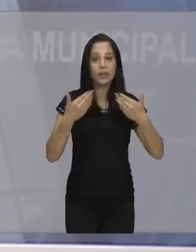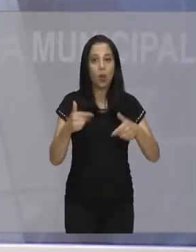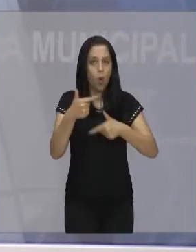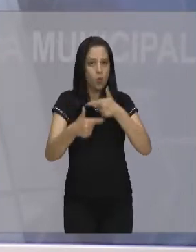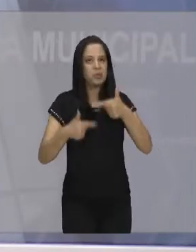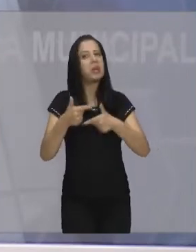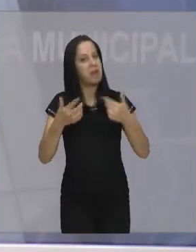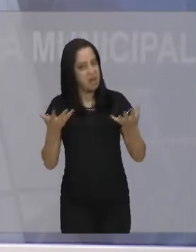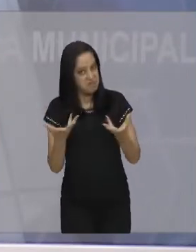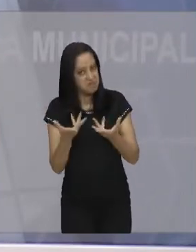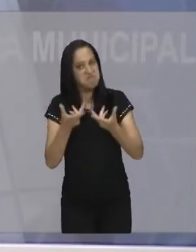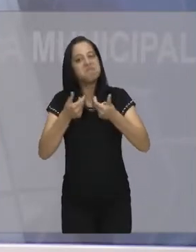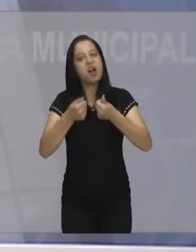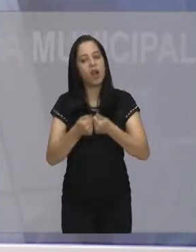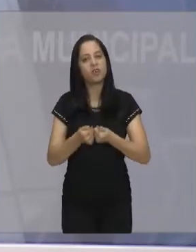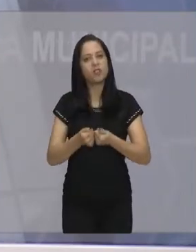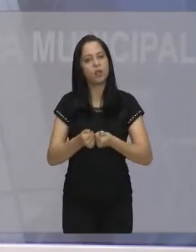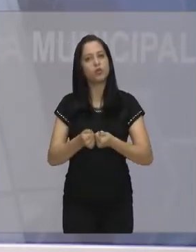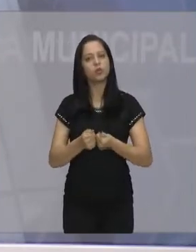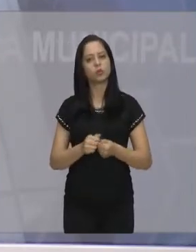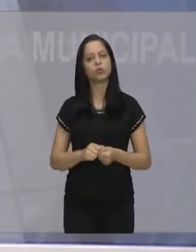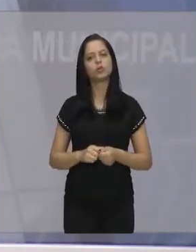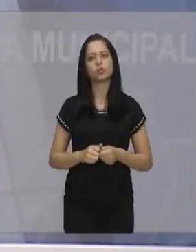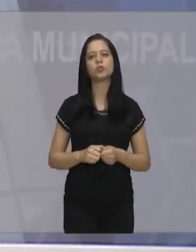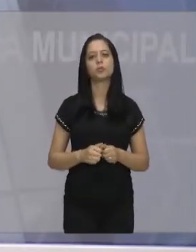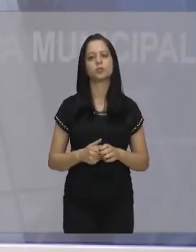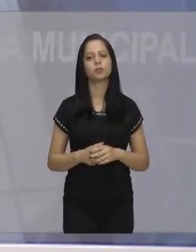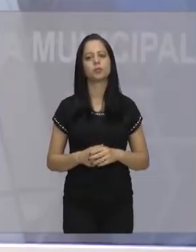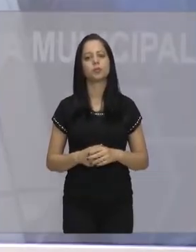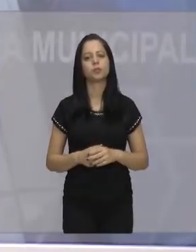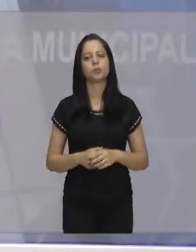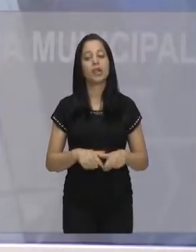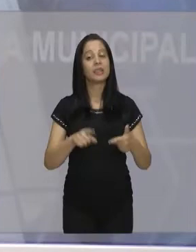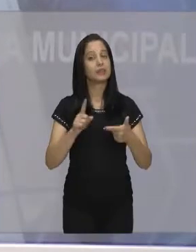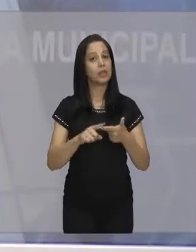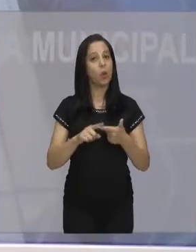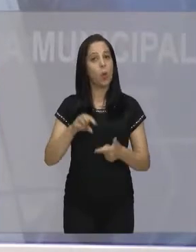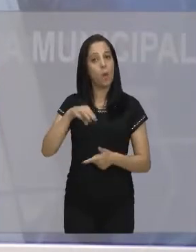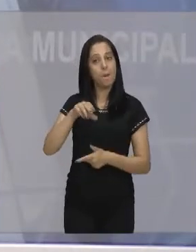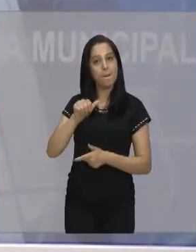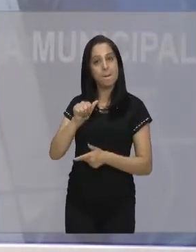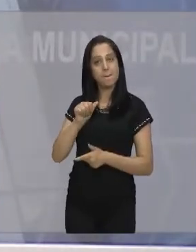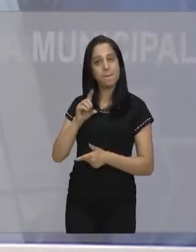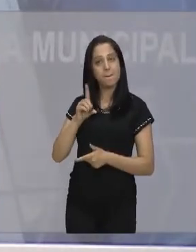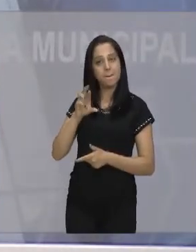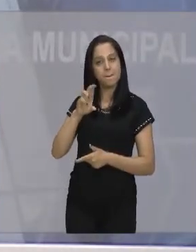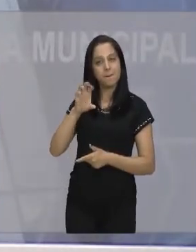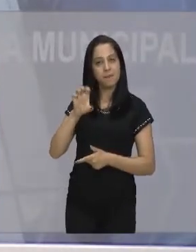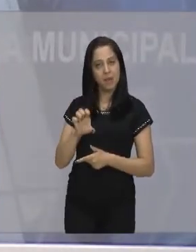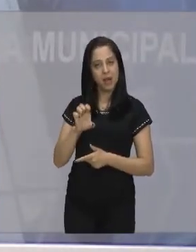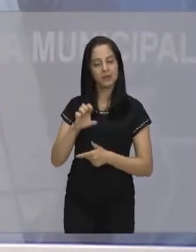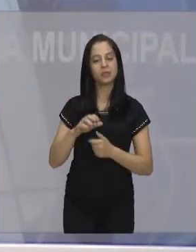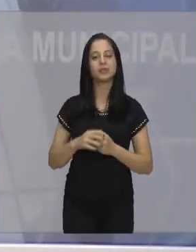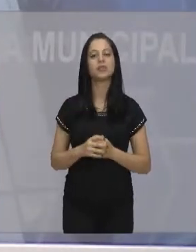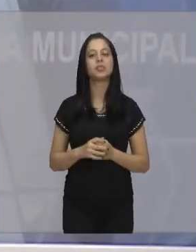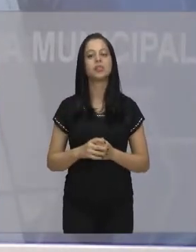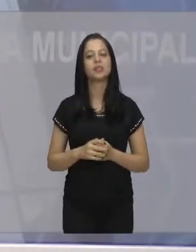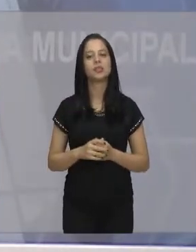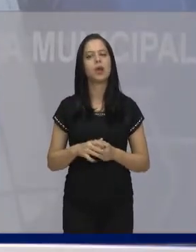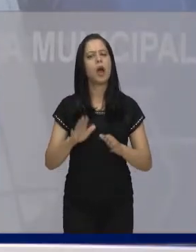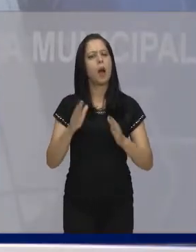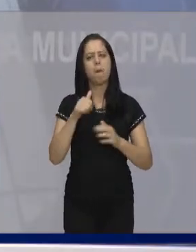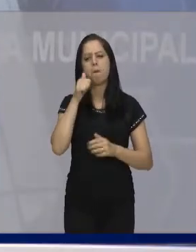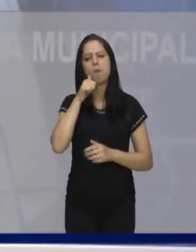bacana que já acontece com seus devotos. A Madre Maria Teresa de Jesus Eucarístico,